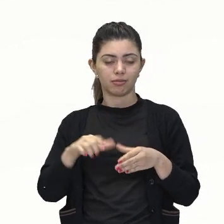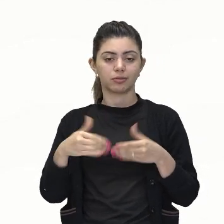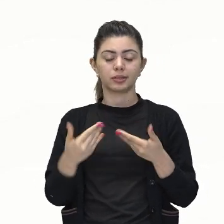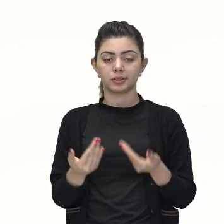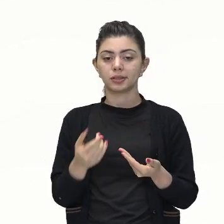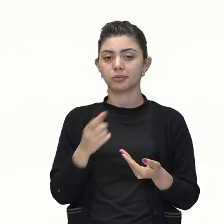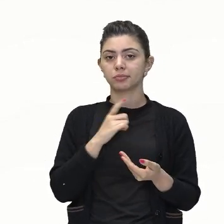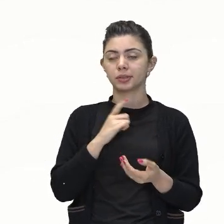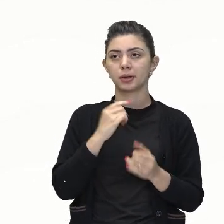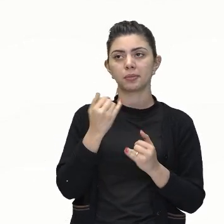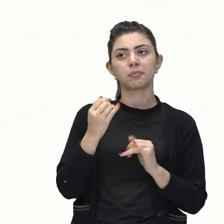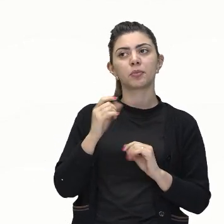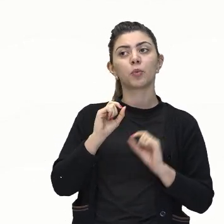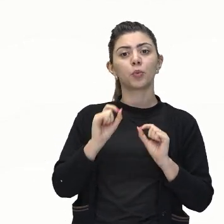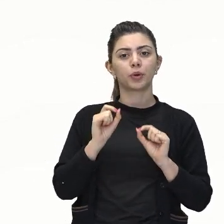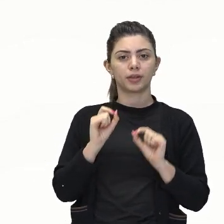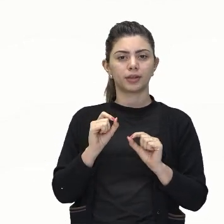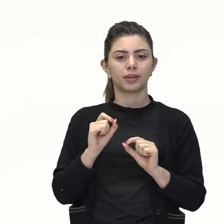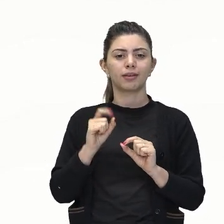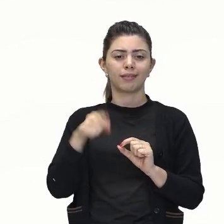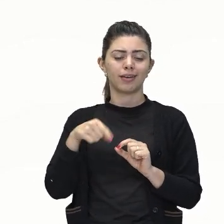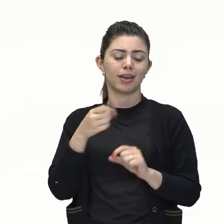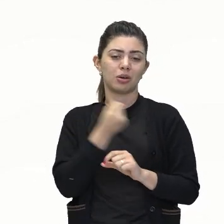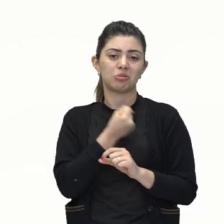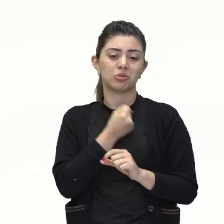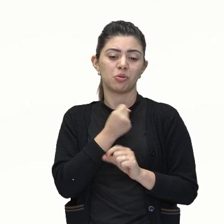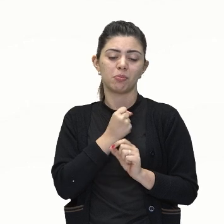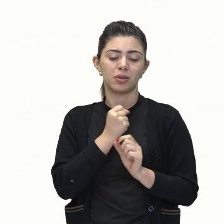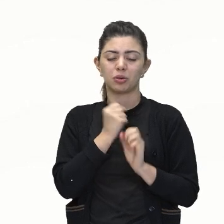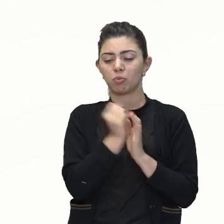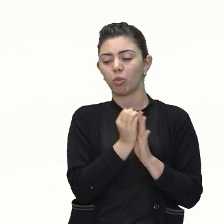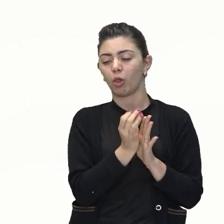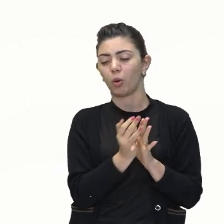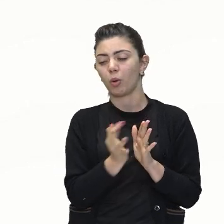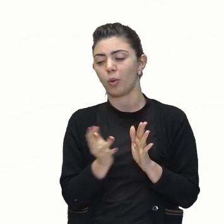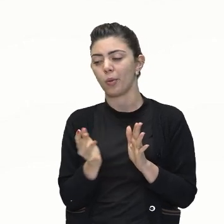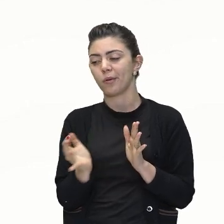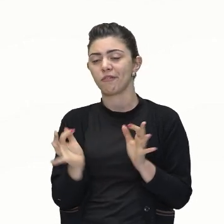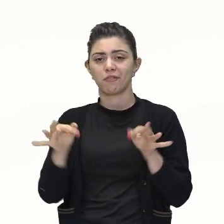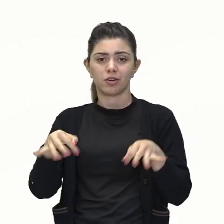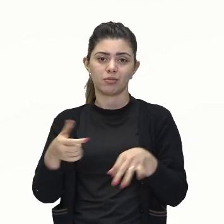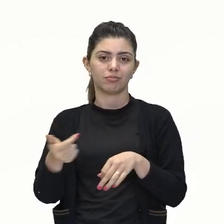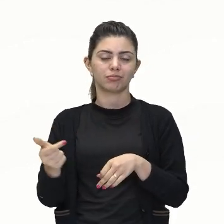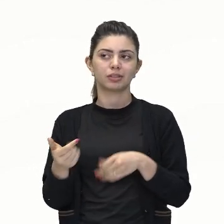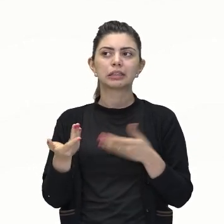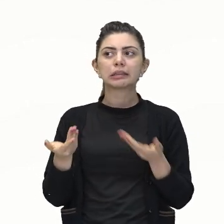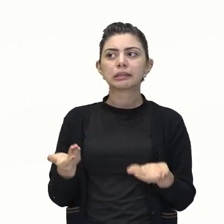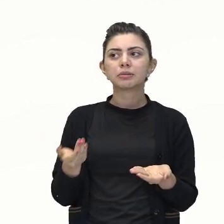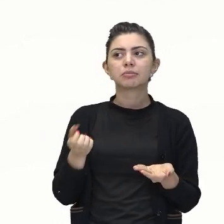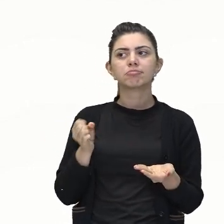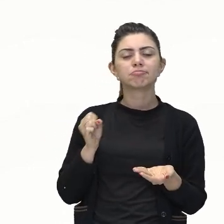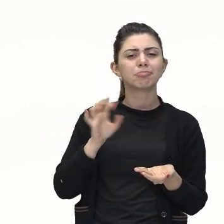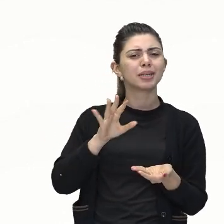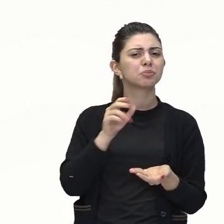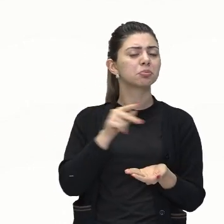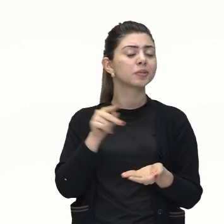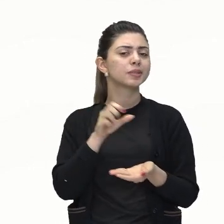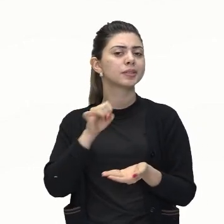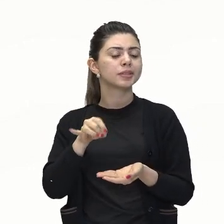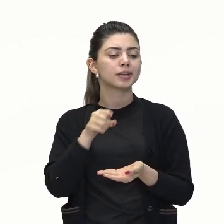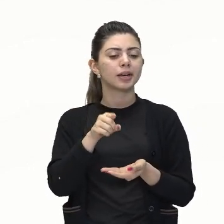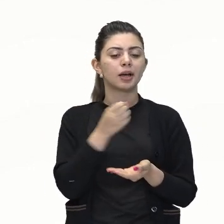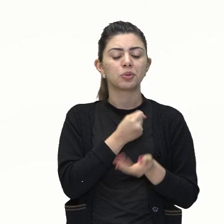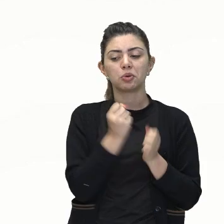possuir uma quantidade infinita de casas decimais. Professor, se a quantidade de casas decimais